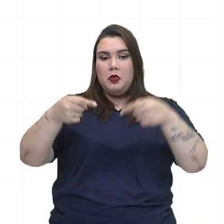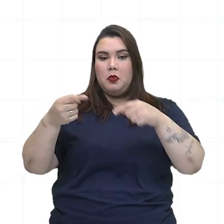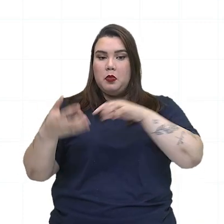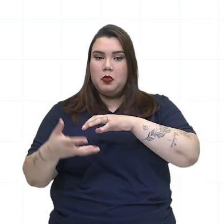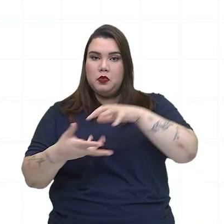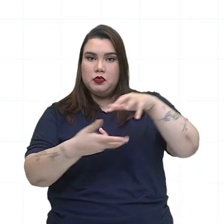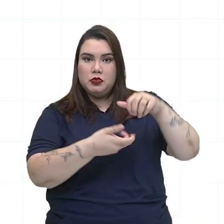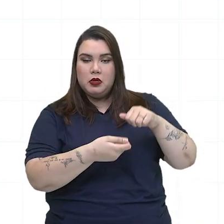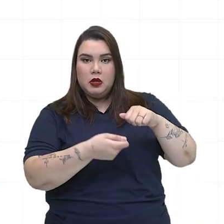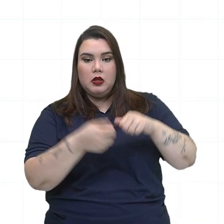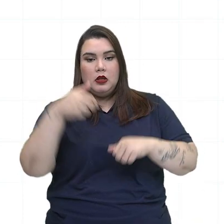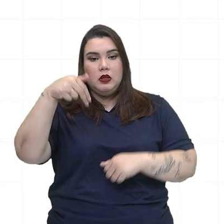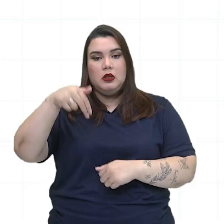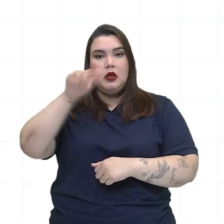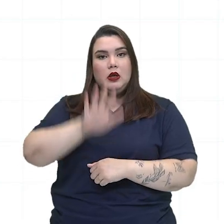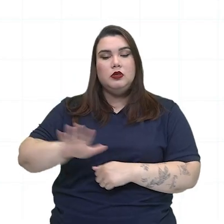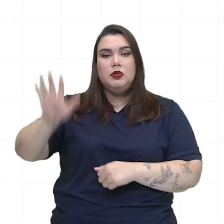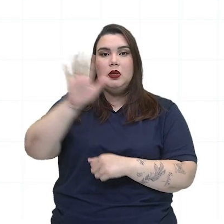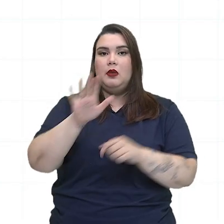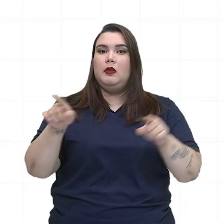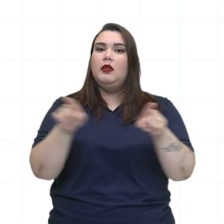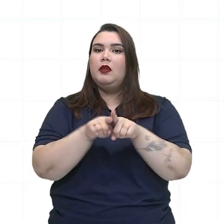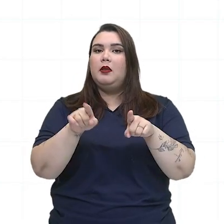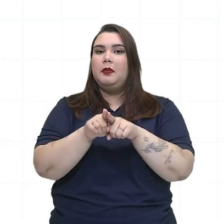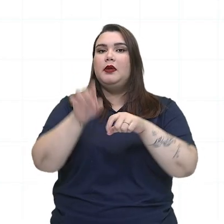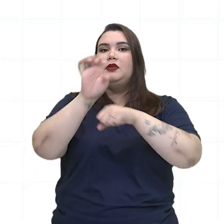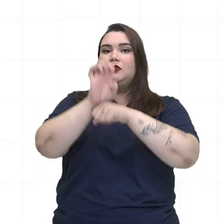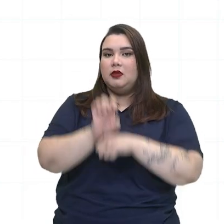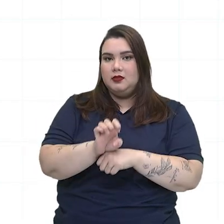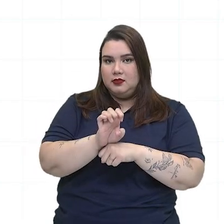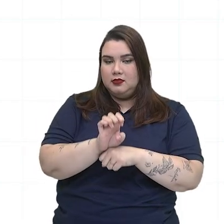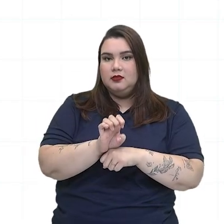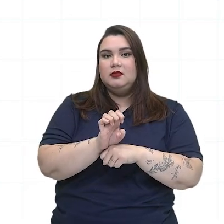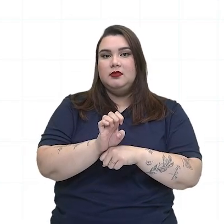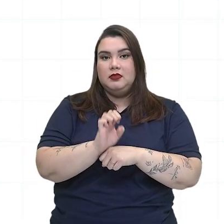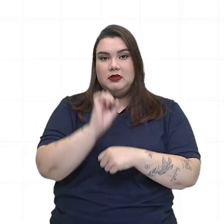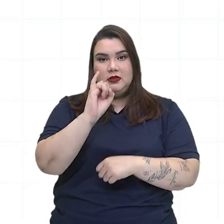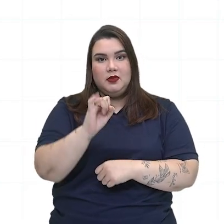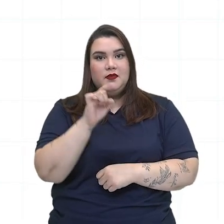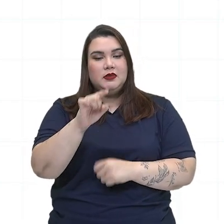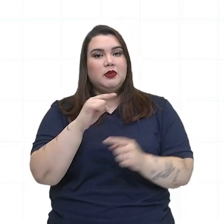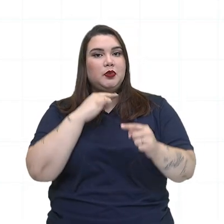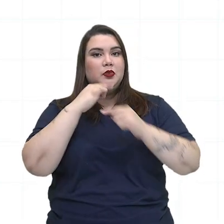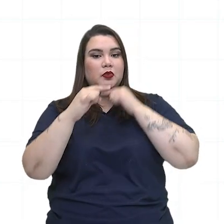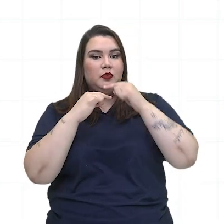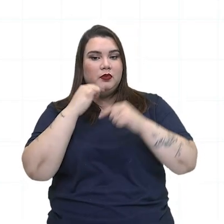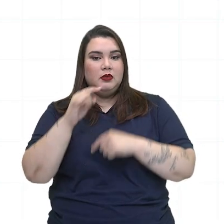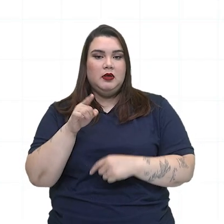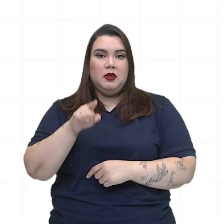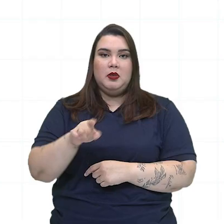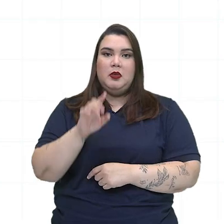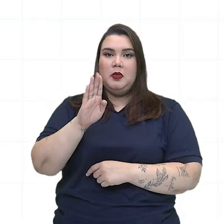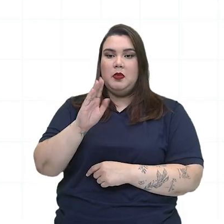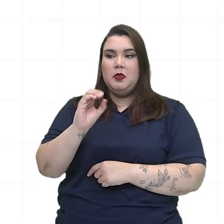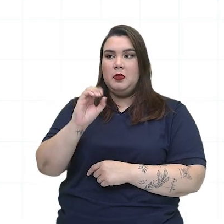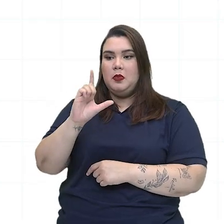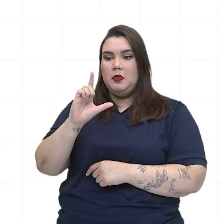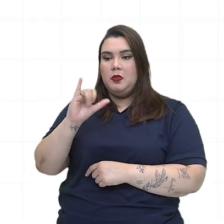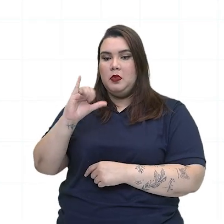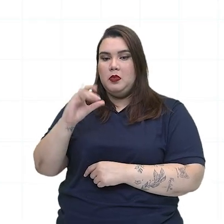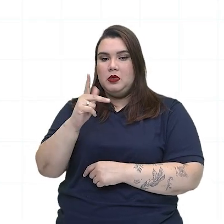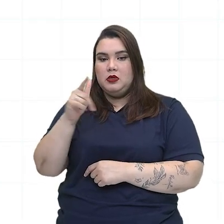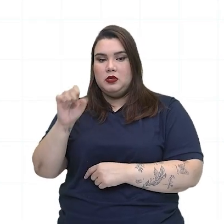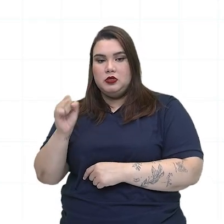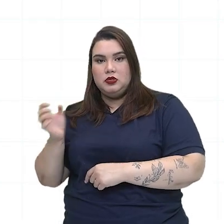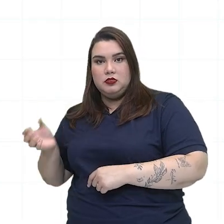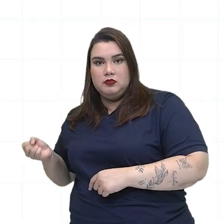e estaduais de boliche. Então, para quem tinha dúvida se o boliche era um esporte ou não, até porque a gente não costuma ver